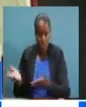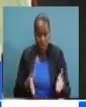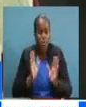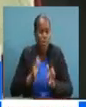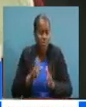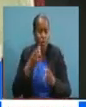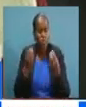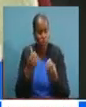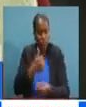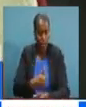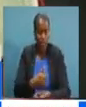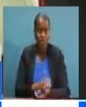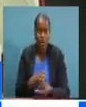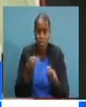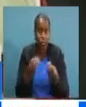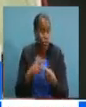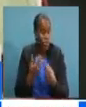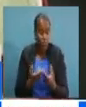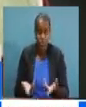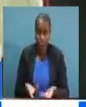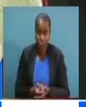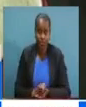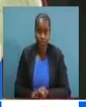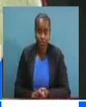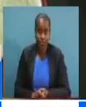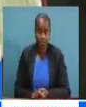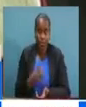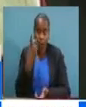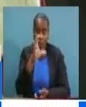muito bem, há séculos, um país